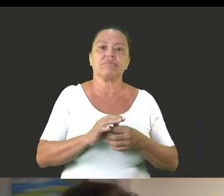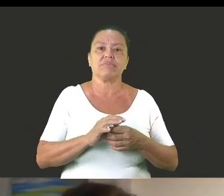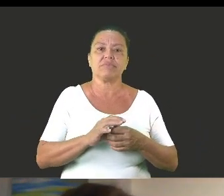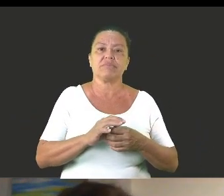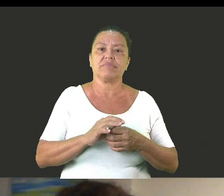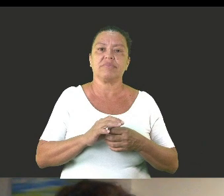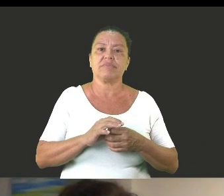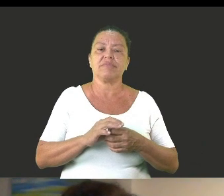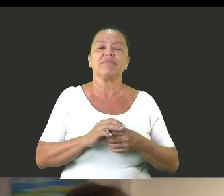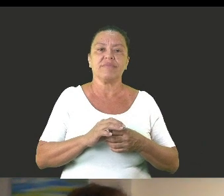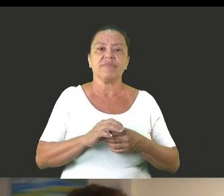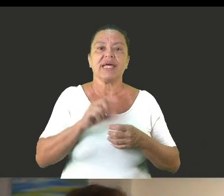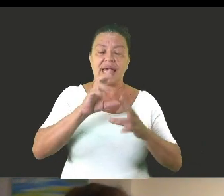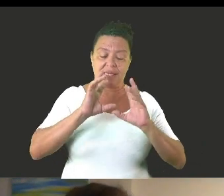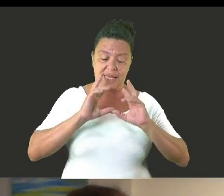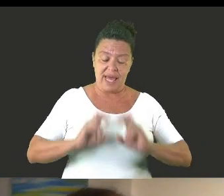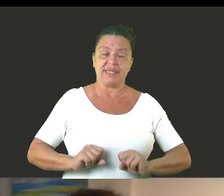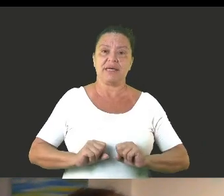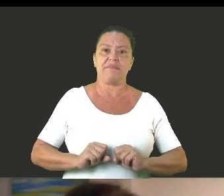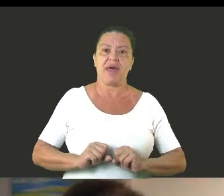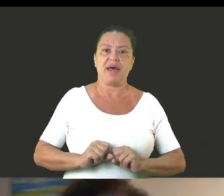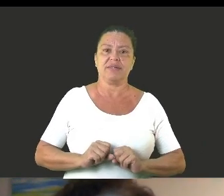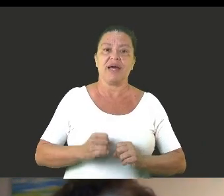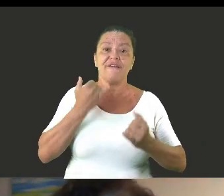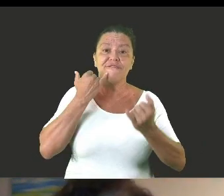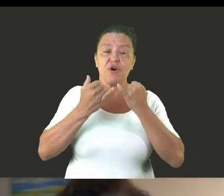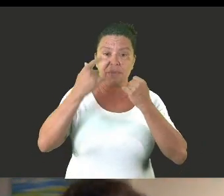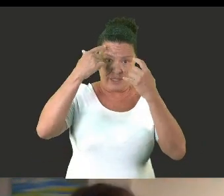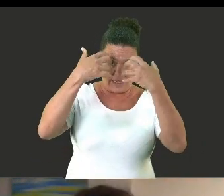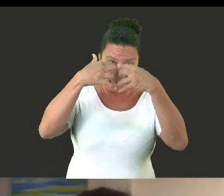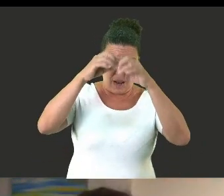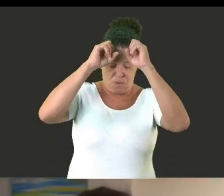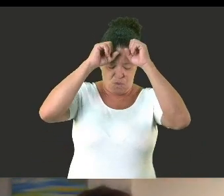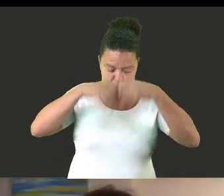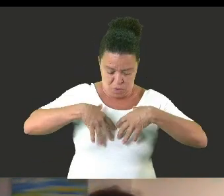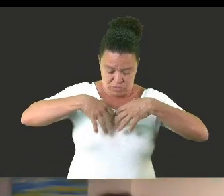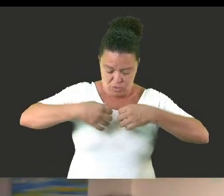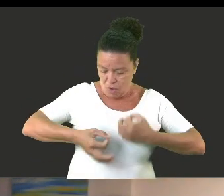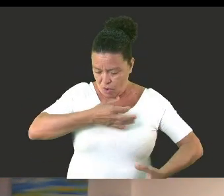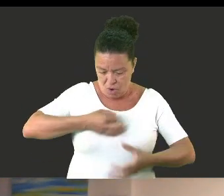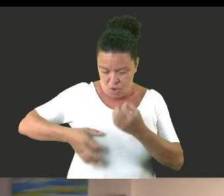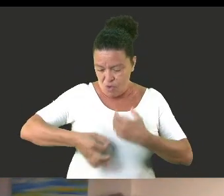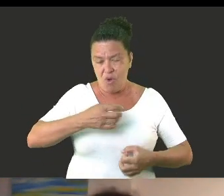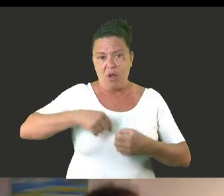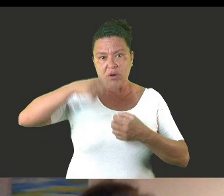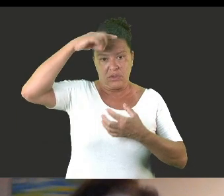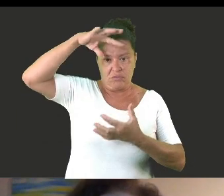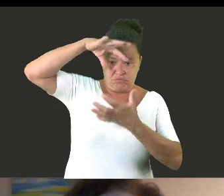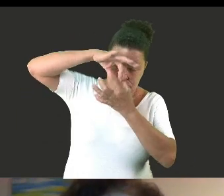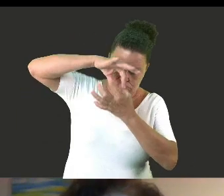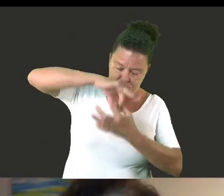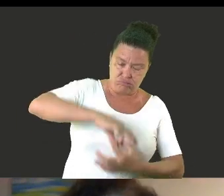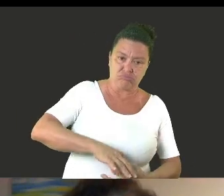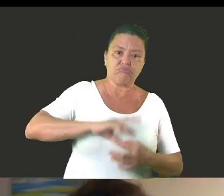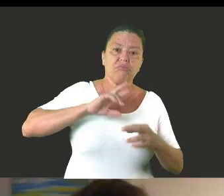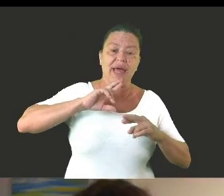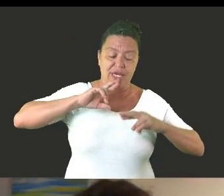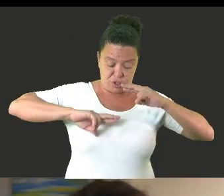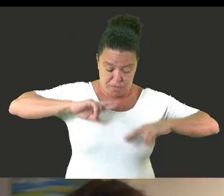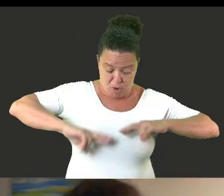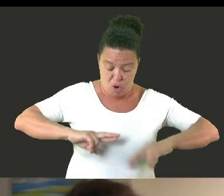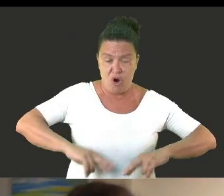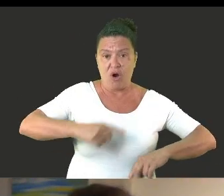ao sinal que ela está recebendo, à informação que ela está recebendo. Então a célula ela vai responder